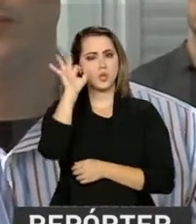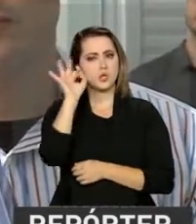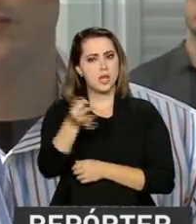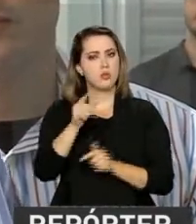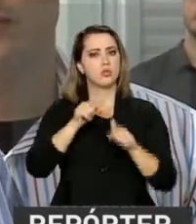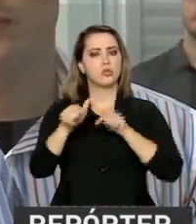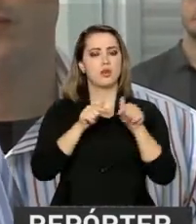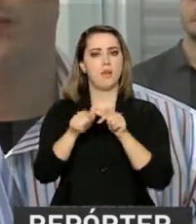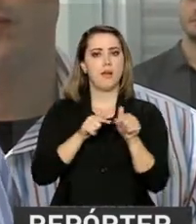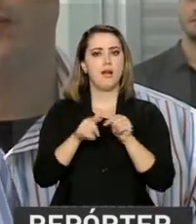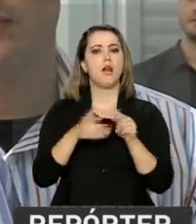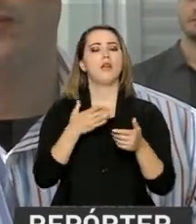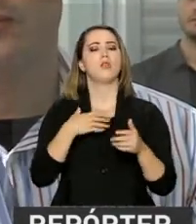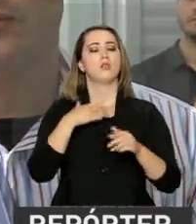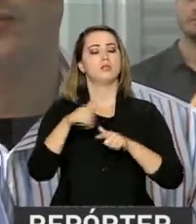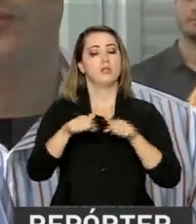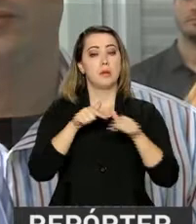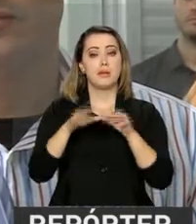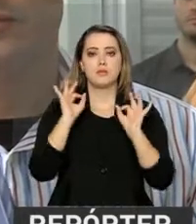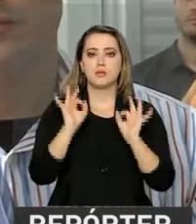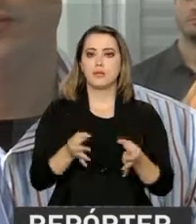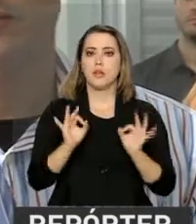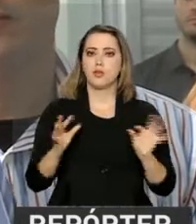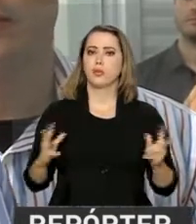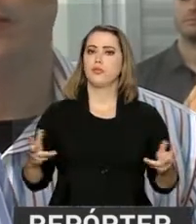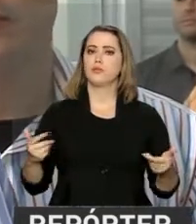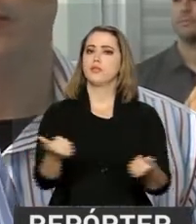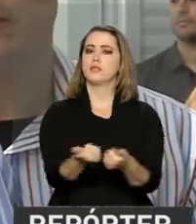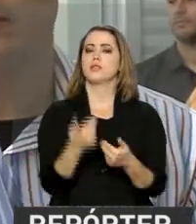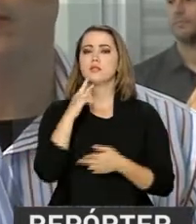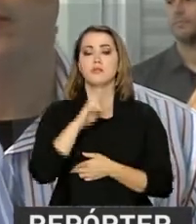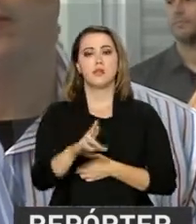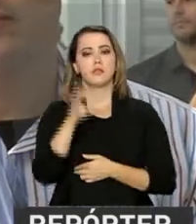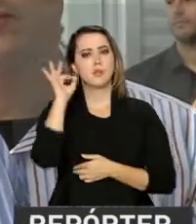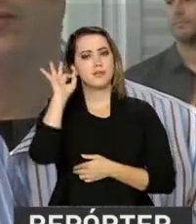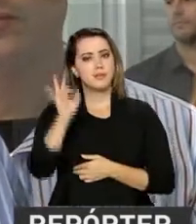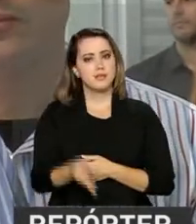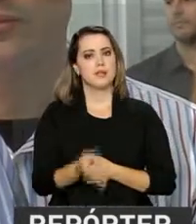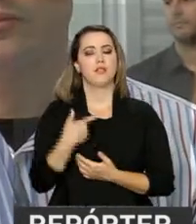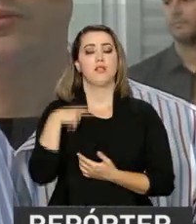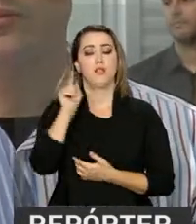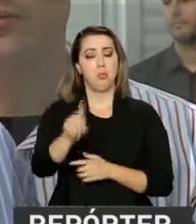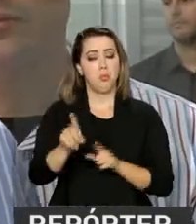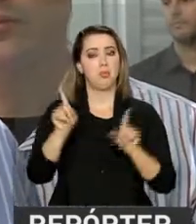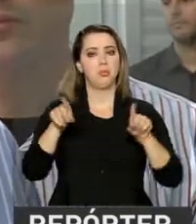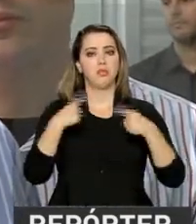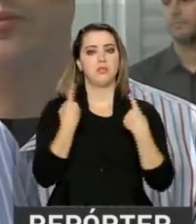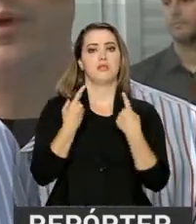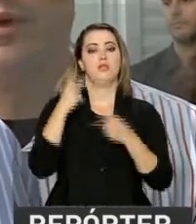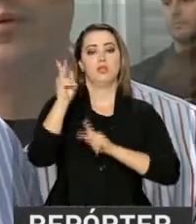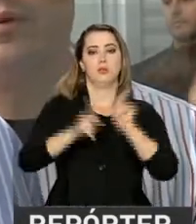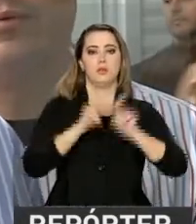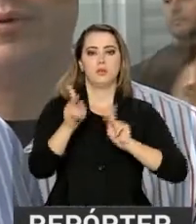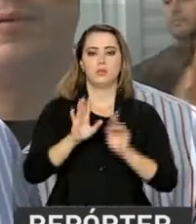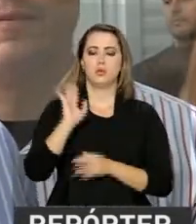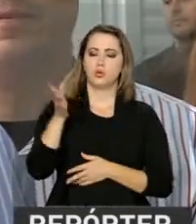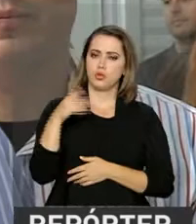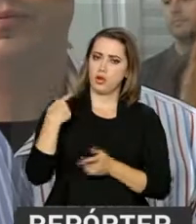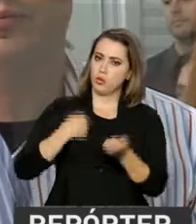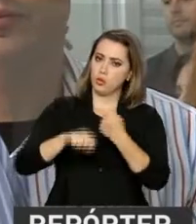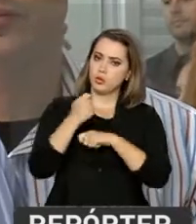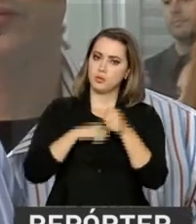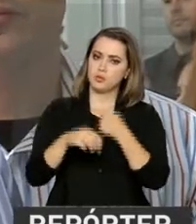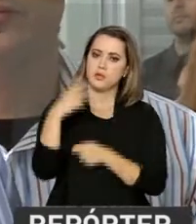trabalho, produzindo qualidade e produzindo resultados para a população. Esse é o grande desafio. Nós já economizamos 3